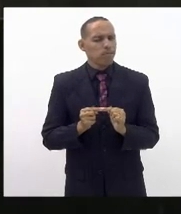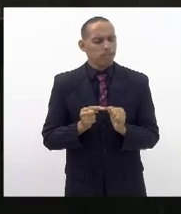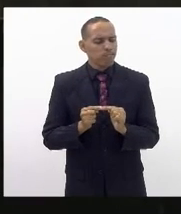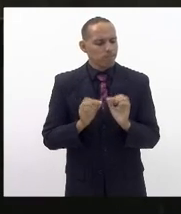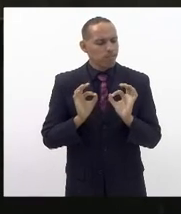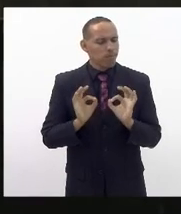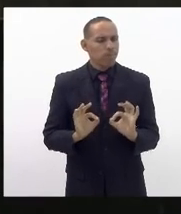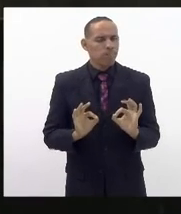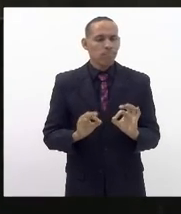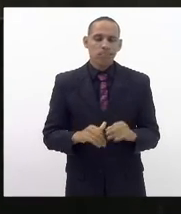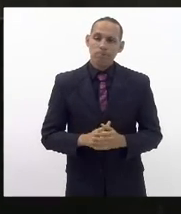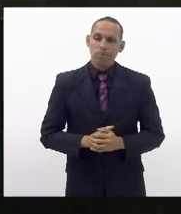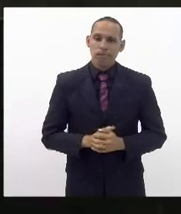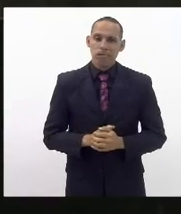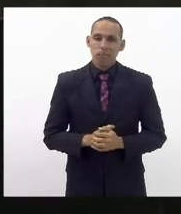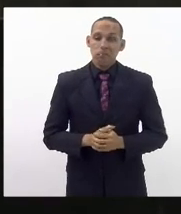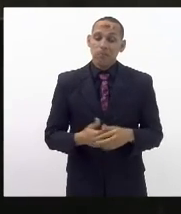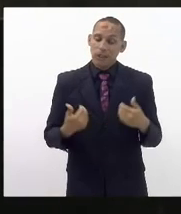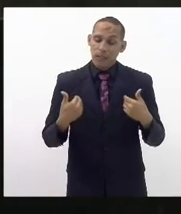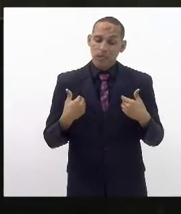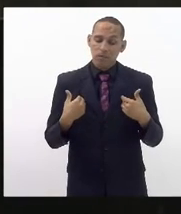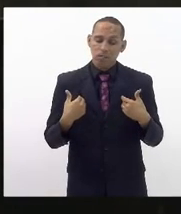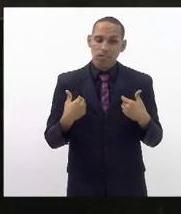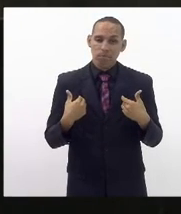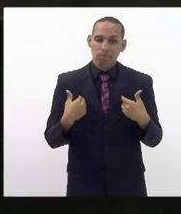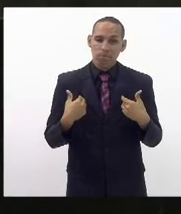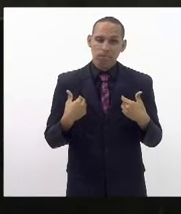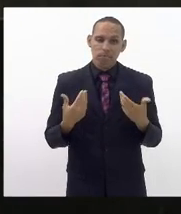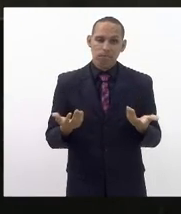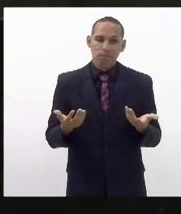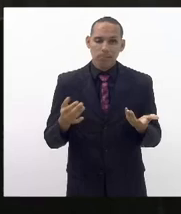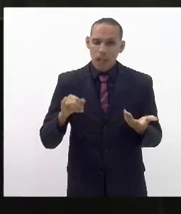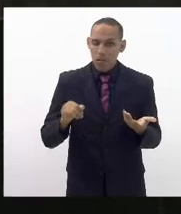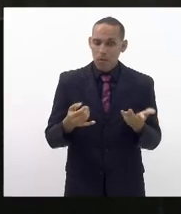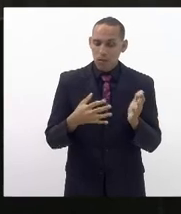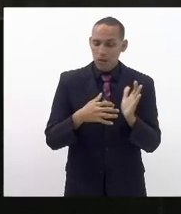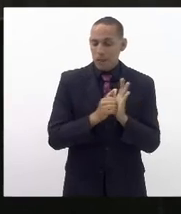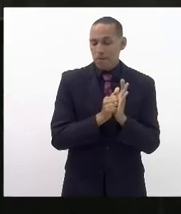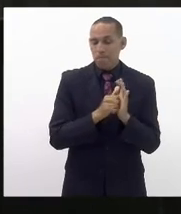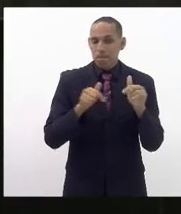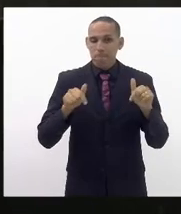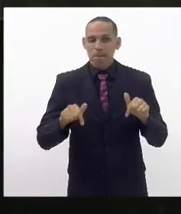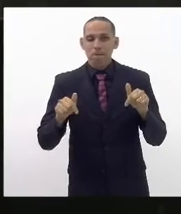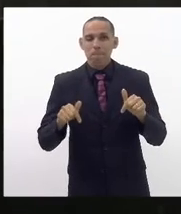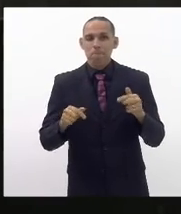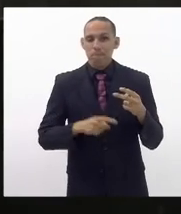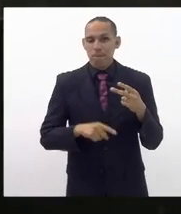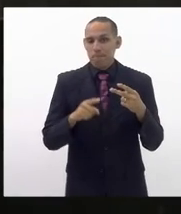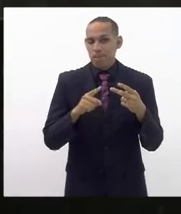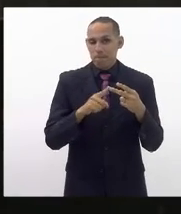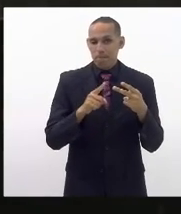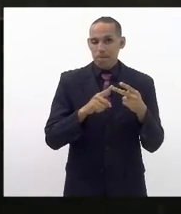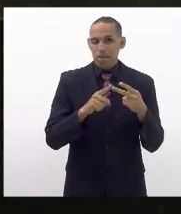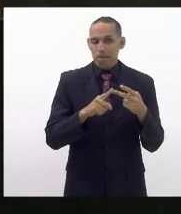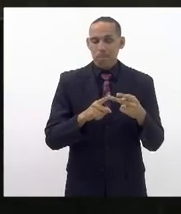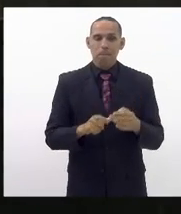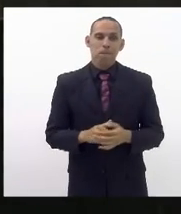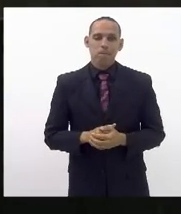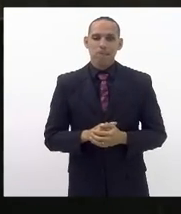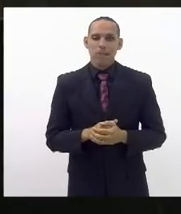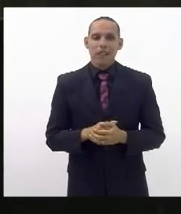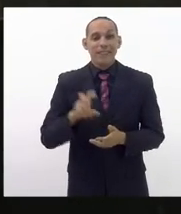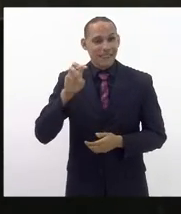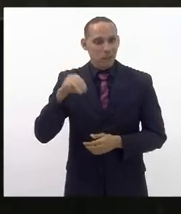Absolutamente pertinentes. E eu queria fazer esse registro. O segundo registro, senhora presidente, dentro